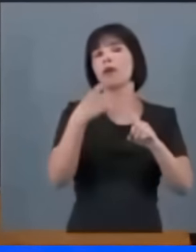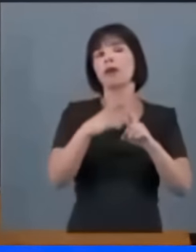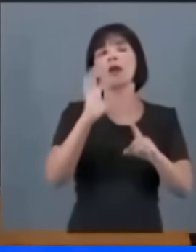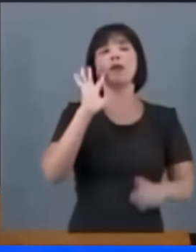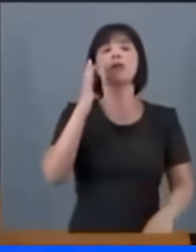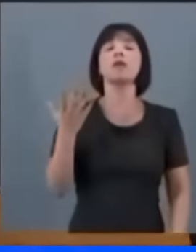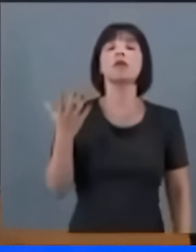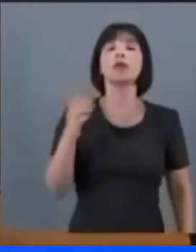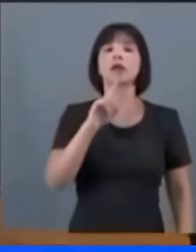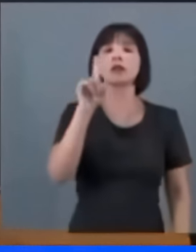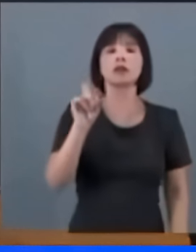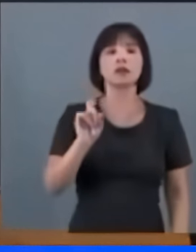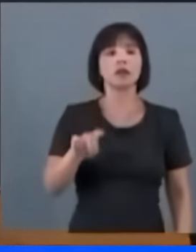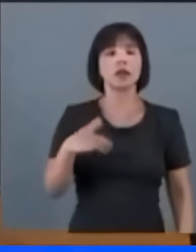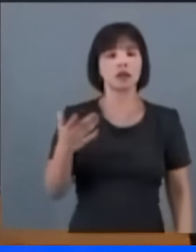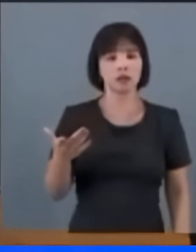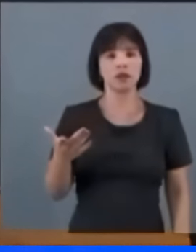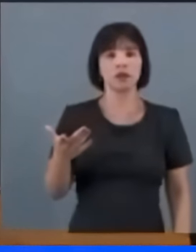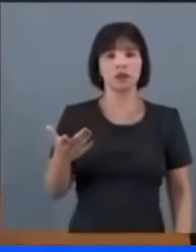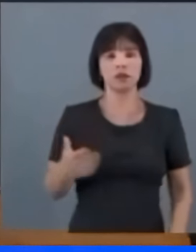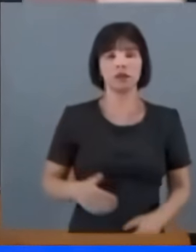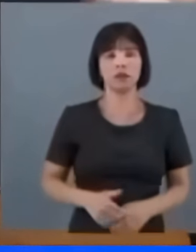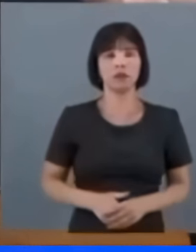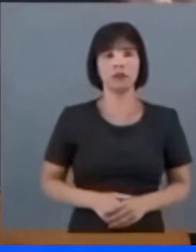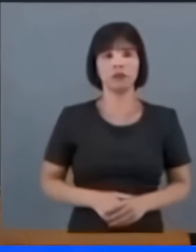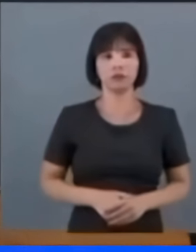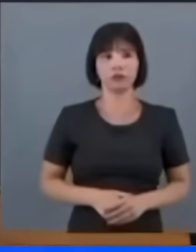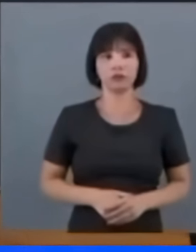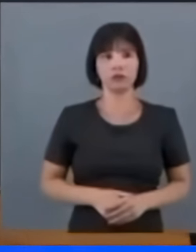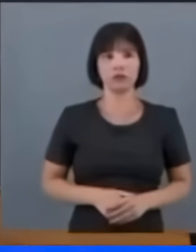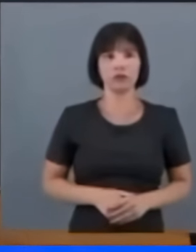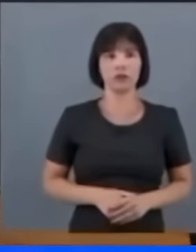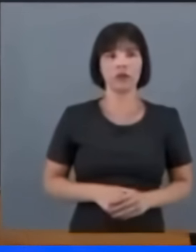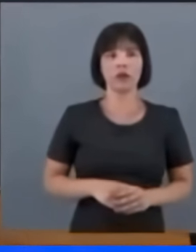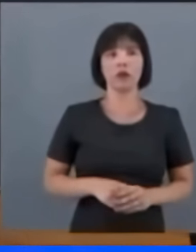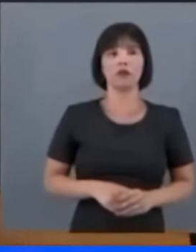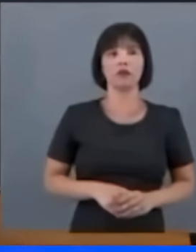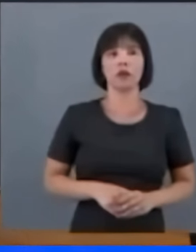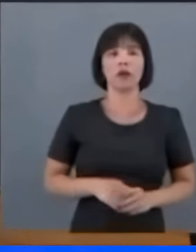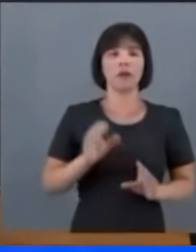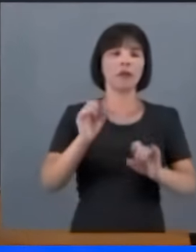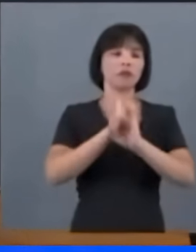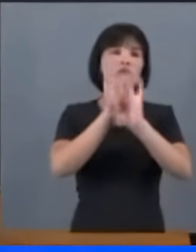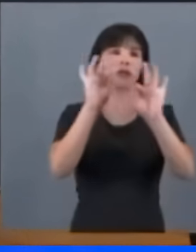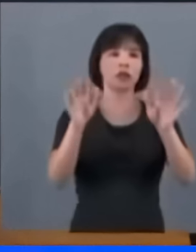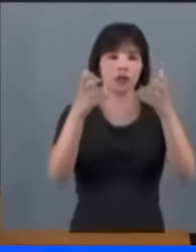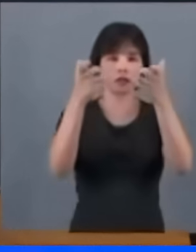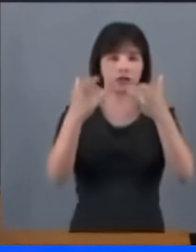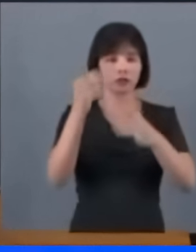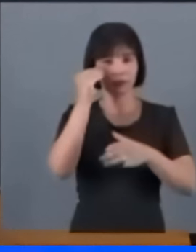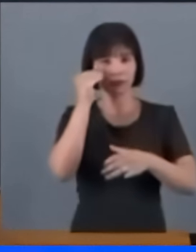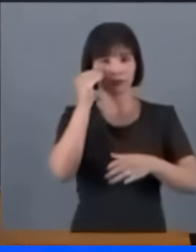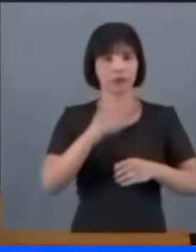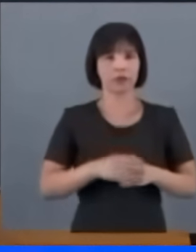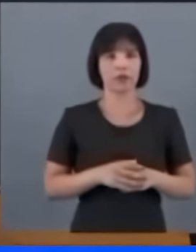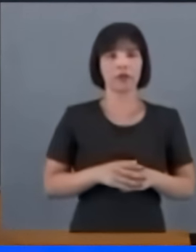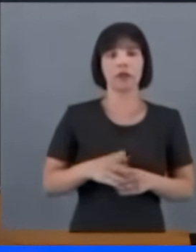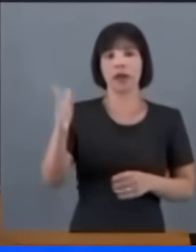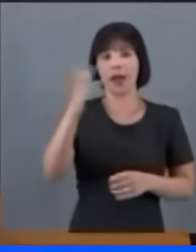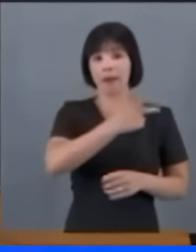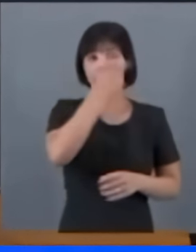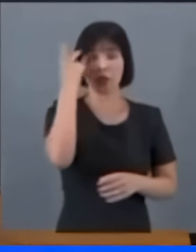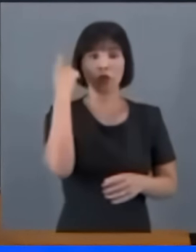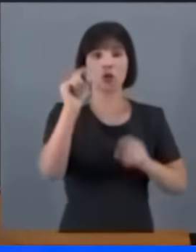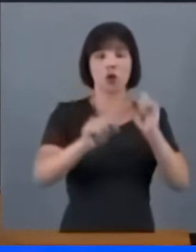acontece, senhor presidente? De novo, usando da linguagem popular para ser mais claro para quem nos escuta. Quem tem rabo preso